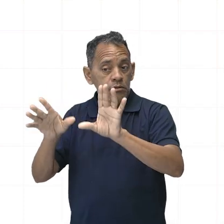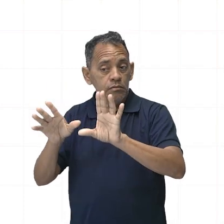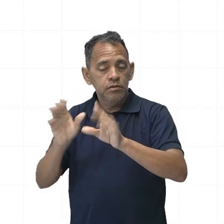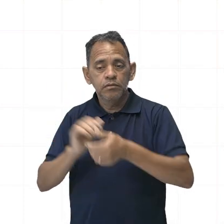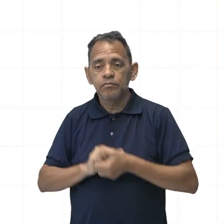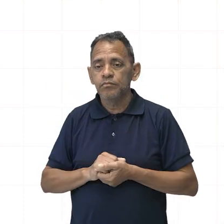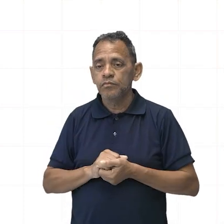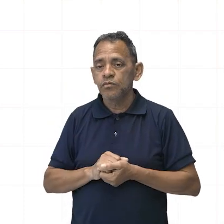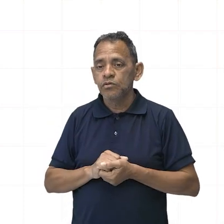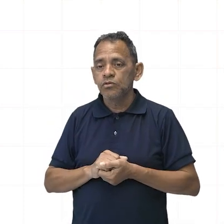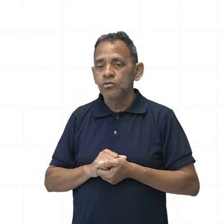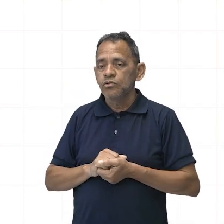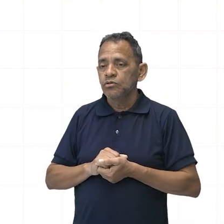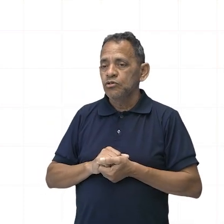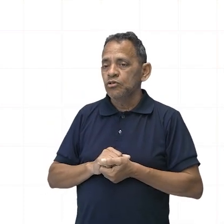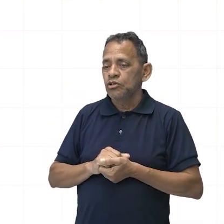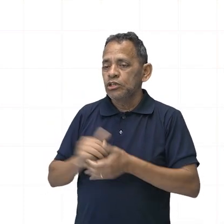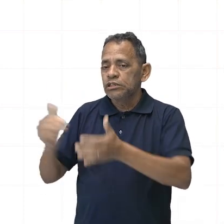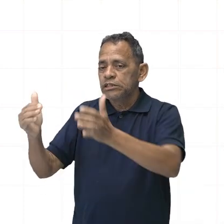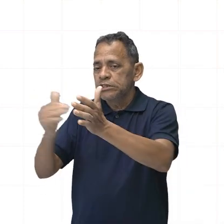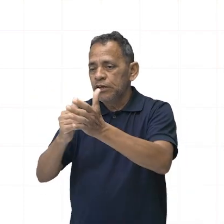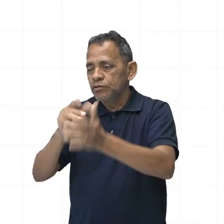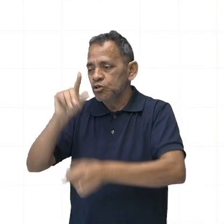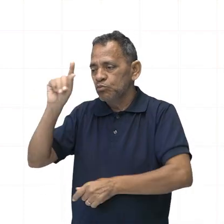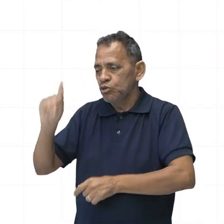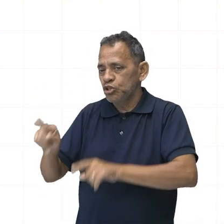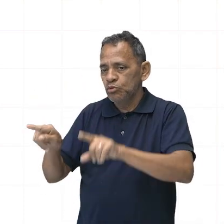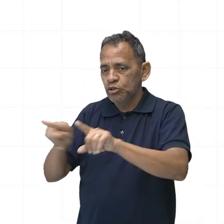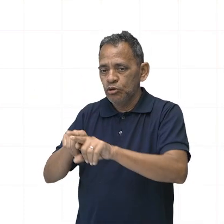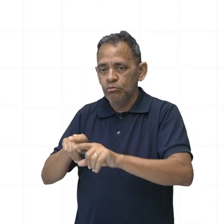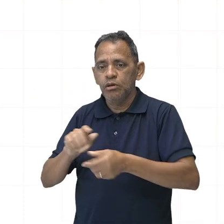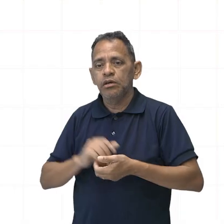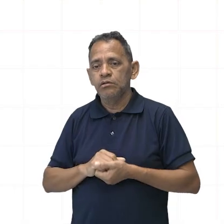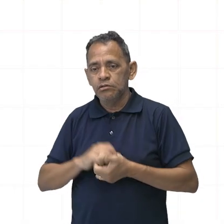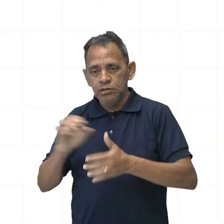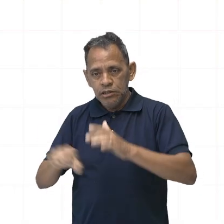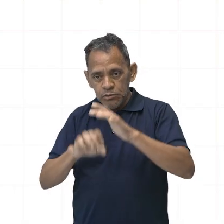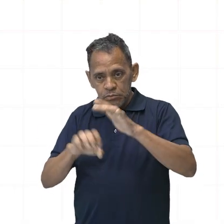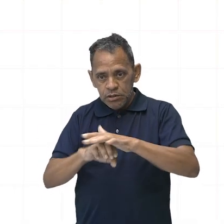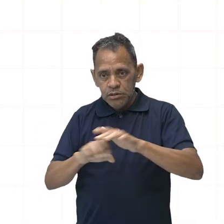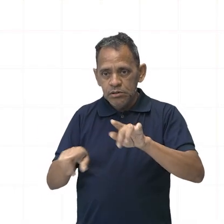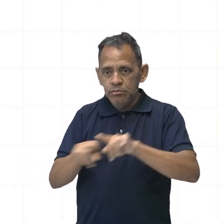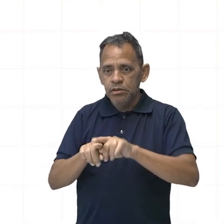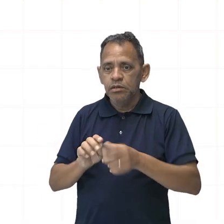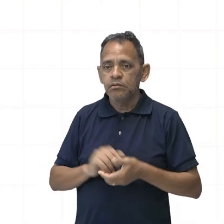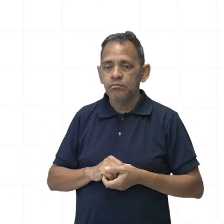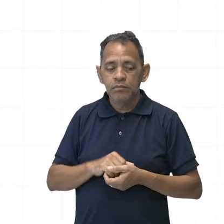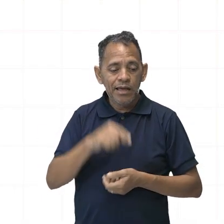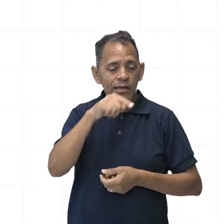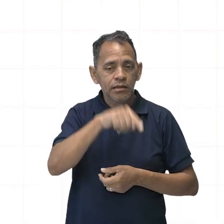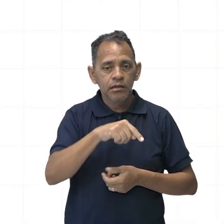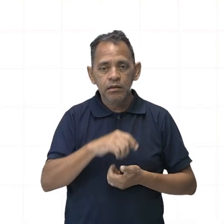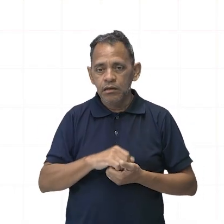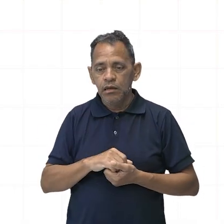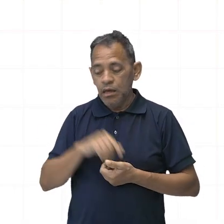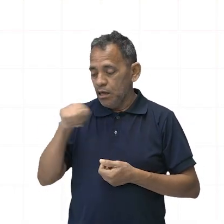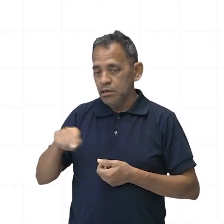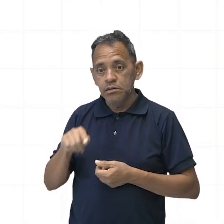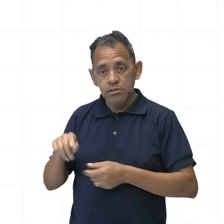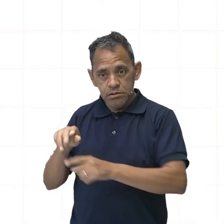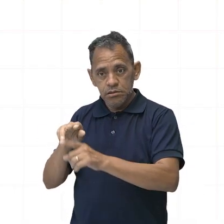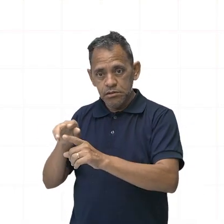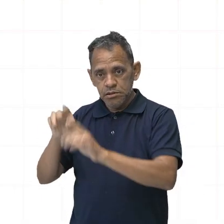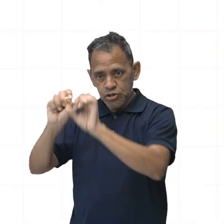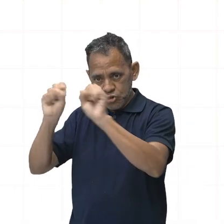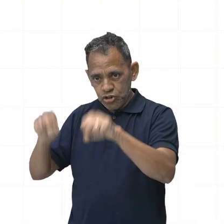né, com mínima intervenção estatal, diferente do socialismo. O sistema, ele acaba permitindo que as